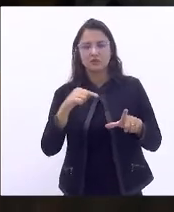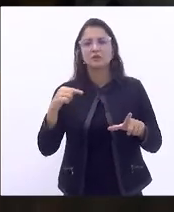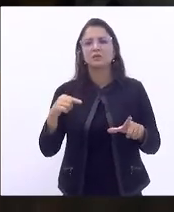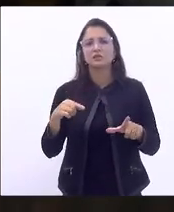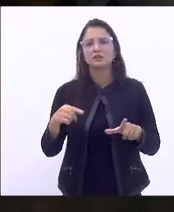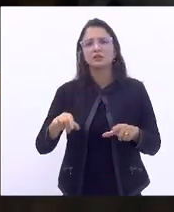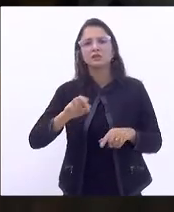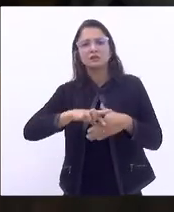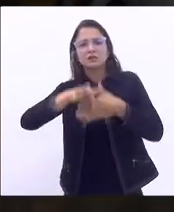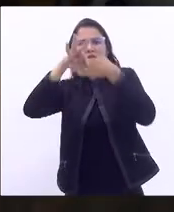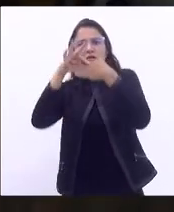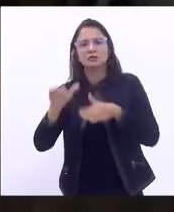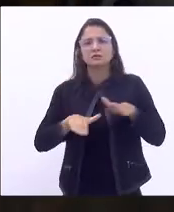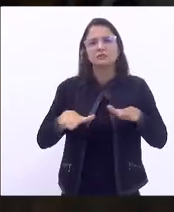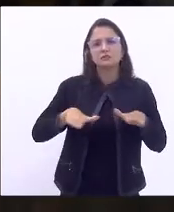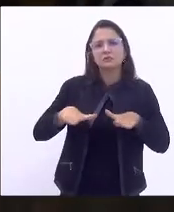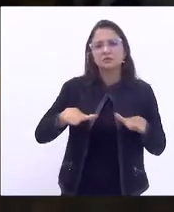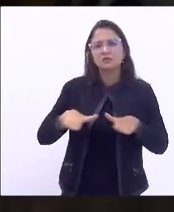do movimento